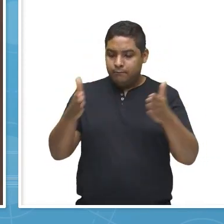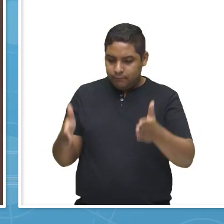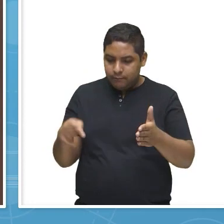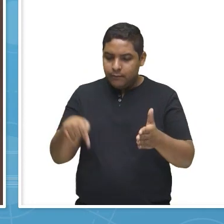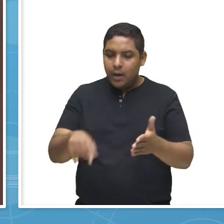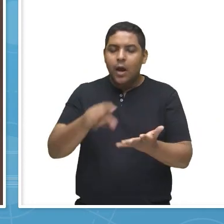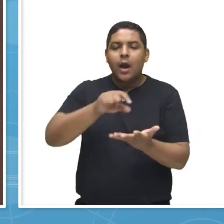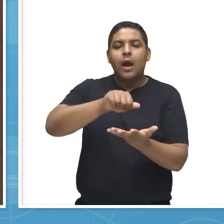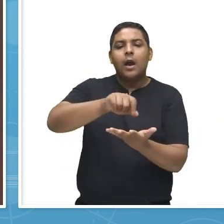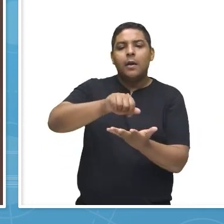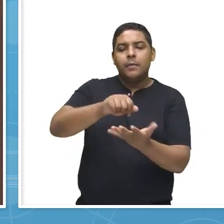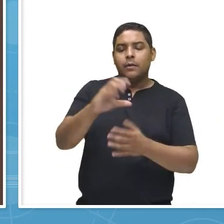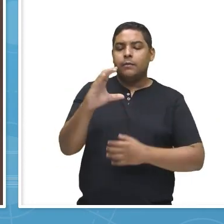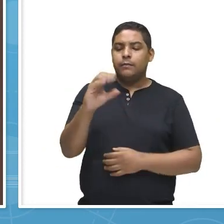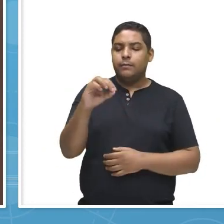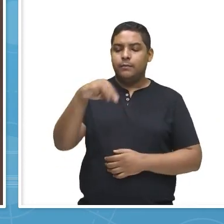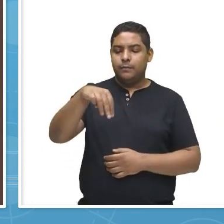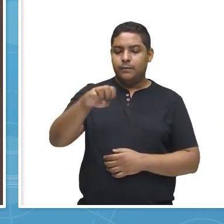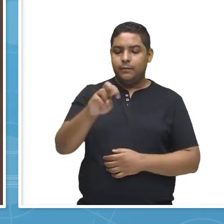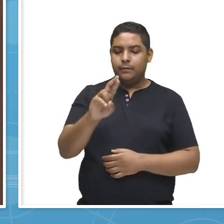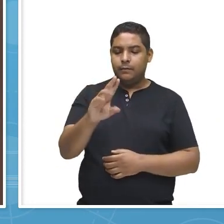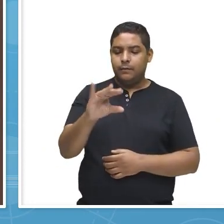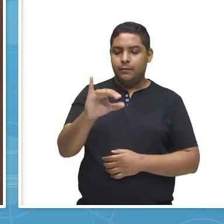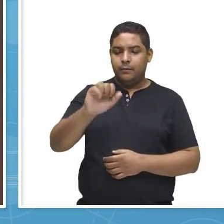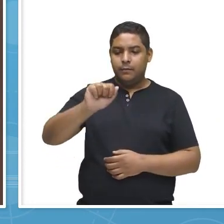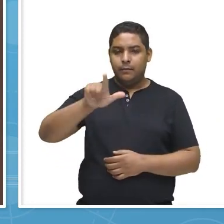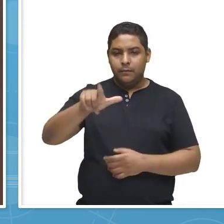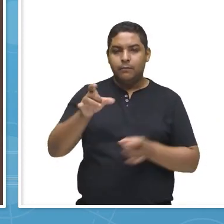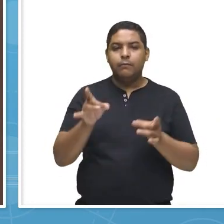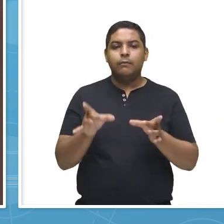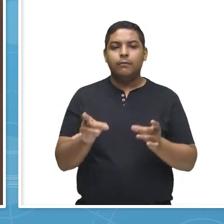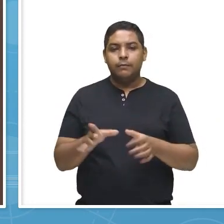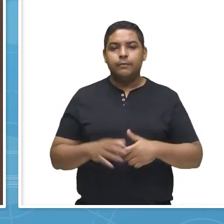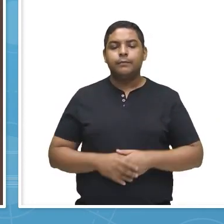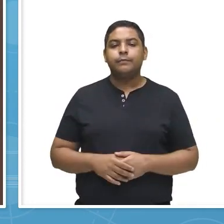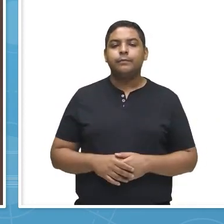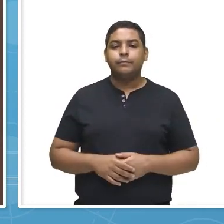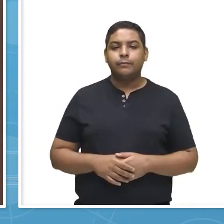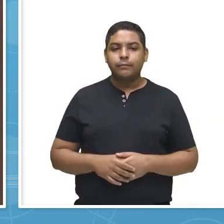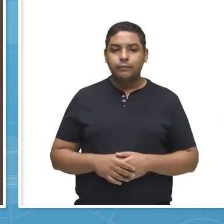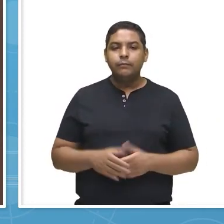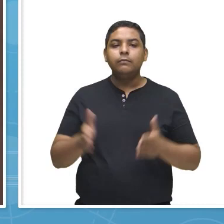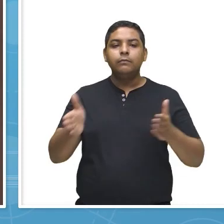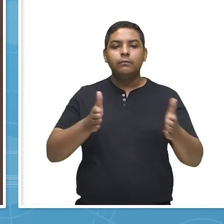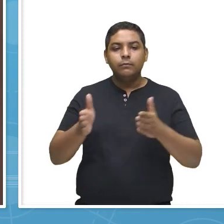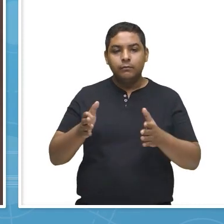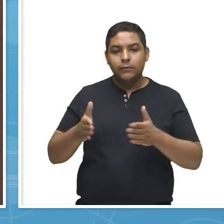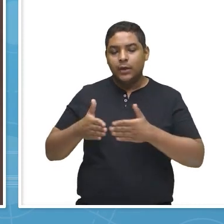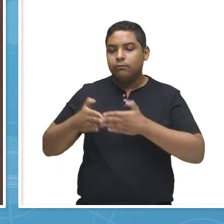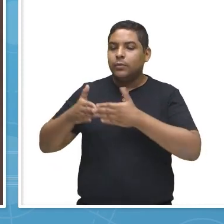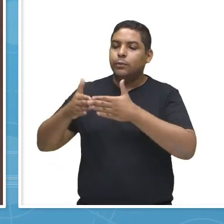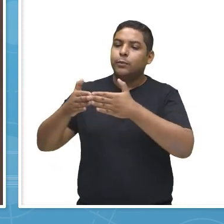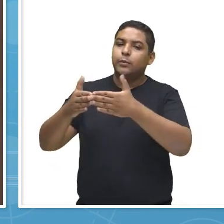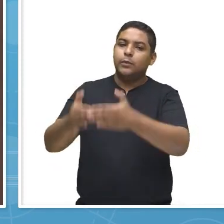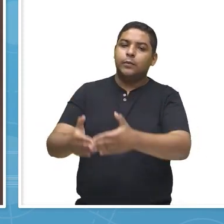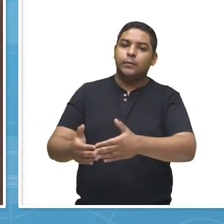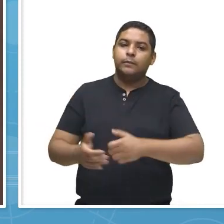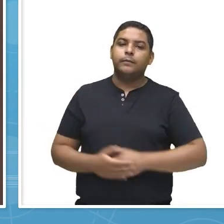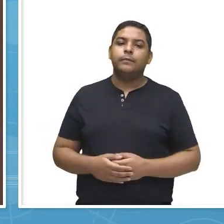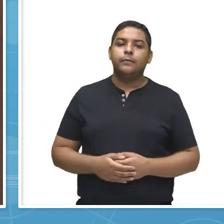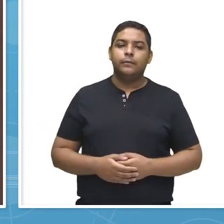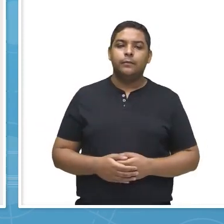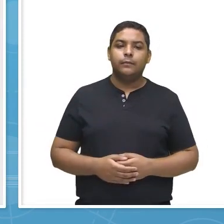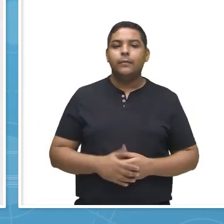de capitalismo comercial e surge no período aí das grandes navegações, tá? Acompanha junto comigo